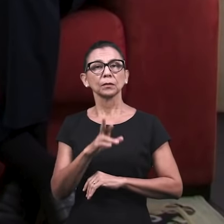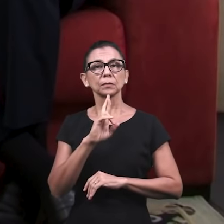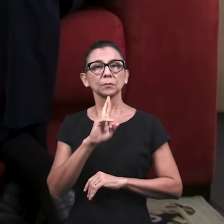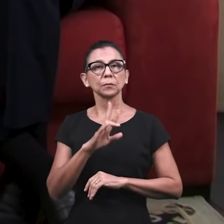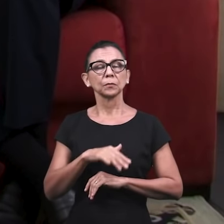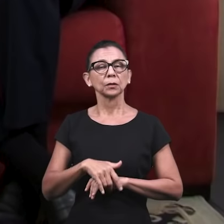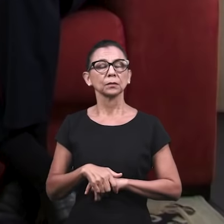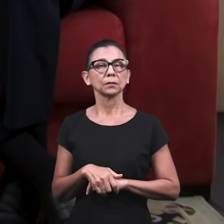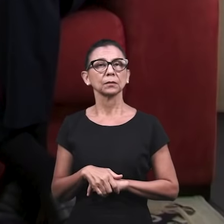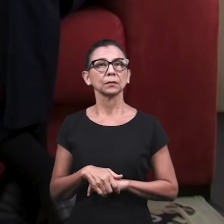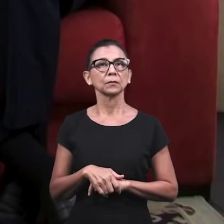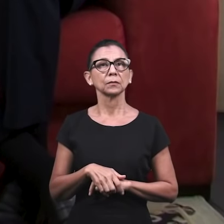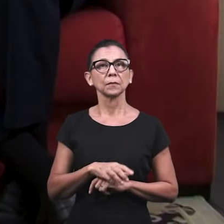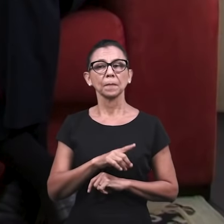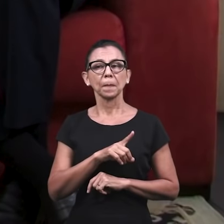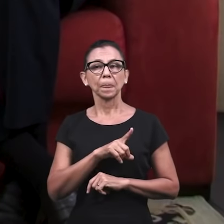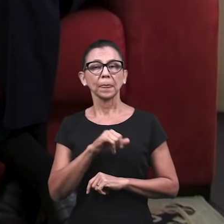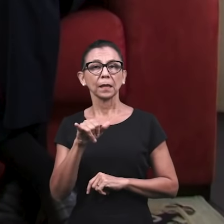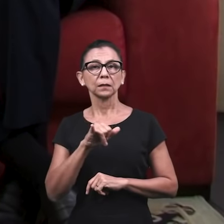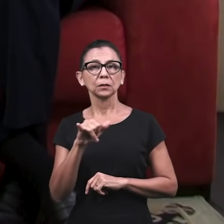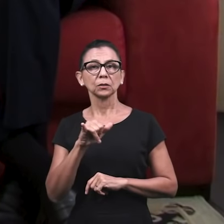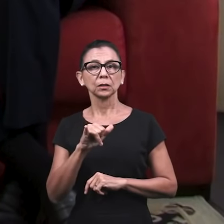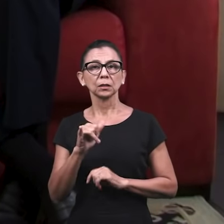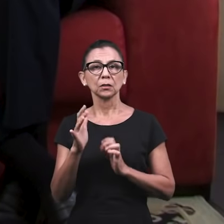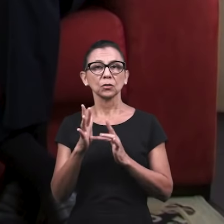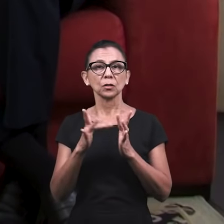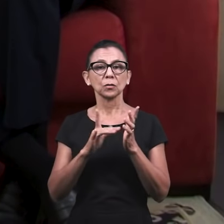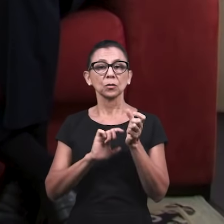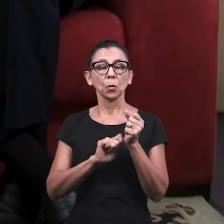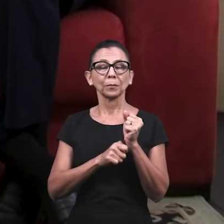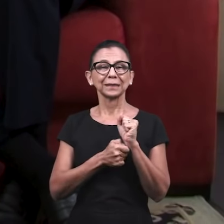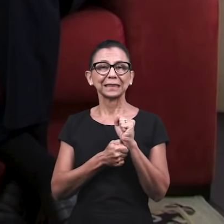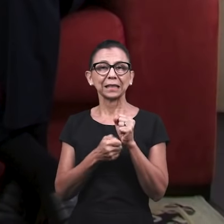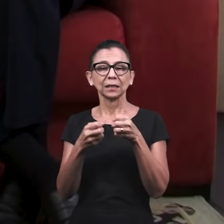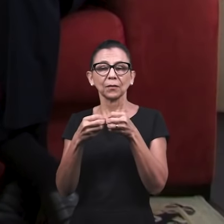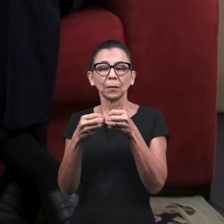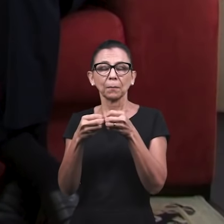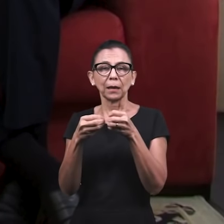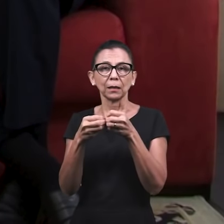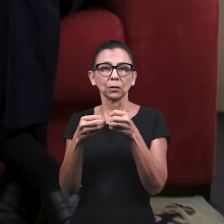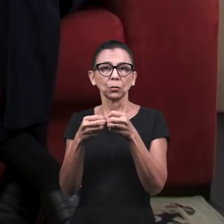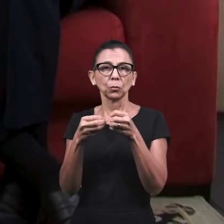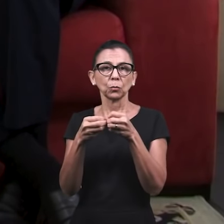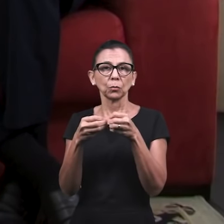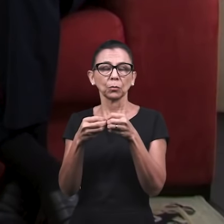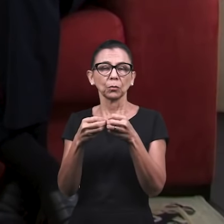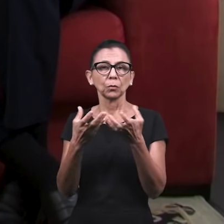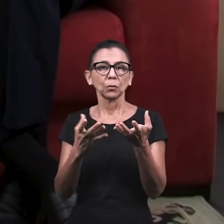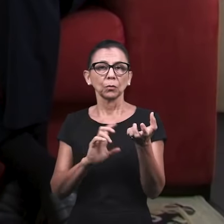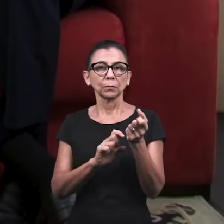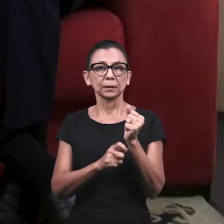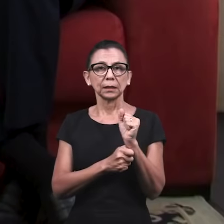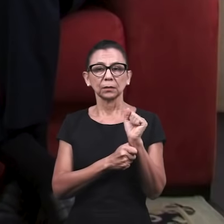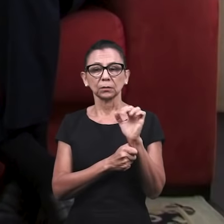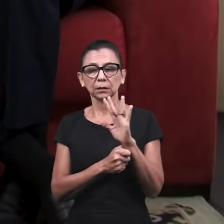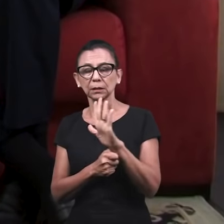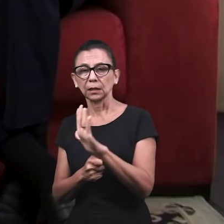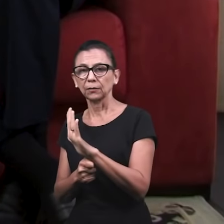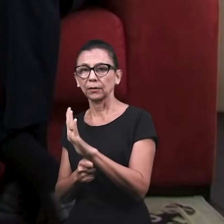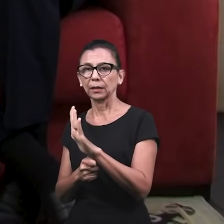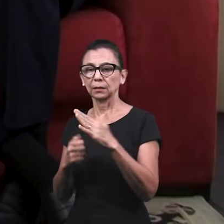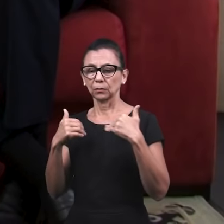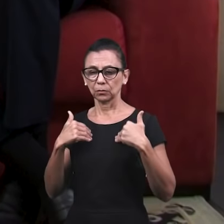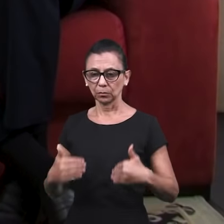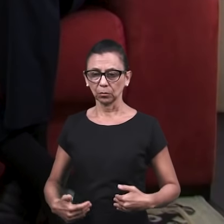gravaram, quando ele diz que Jesus é o mistério que estava perto deles. O mistério se revela no corpo.